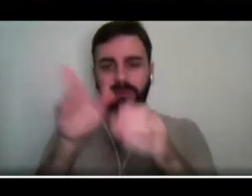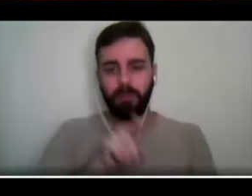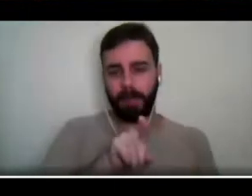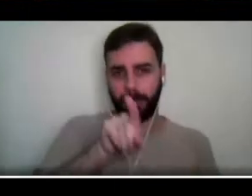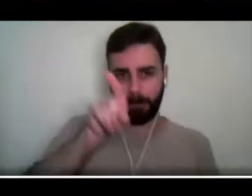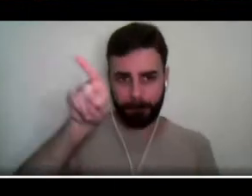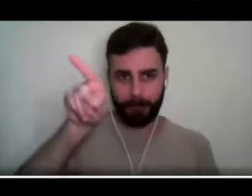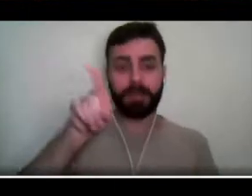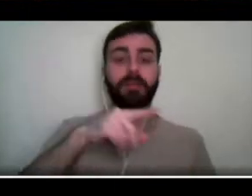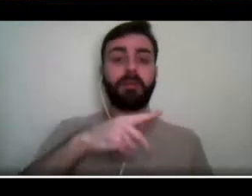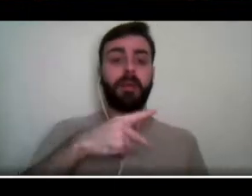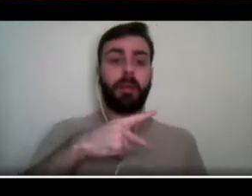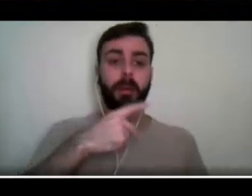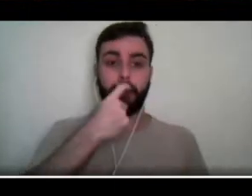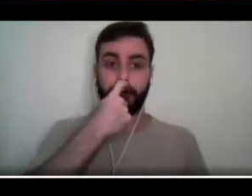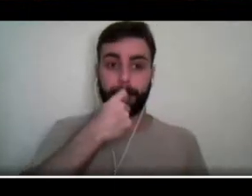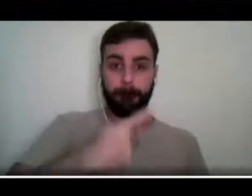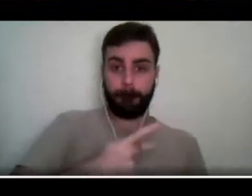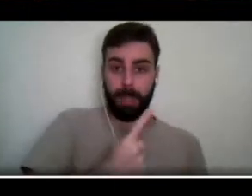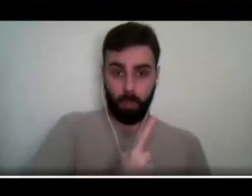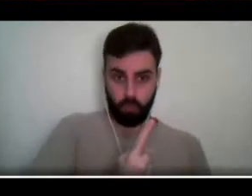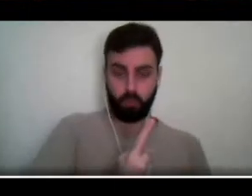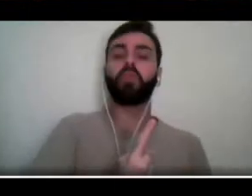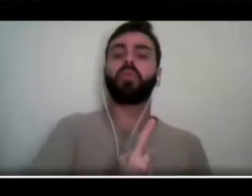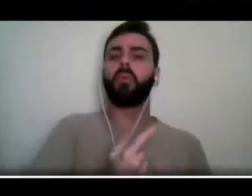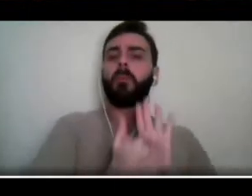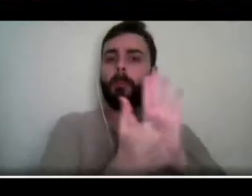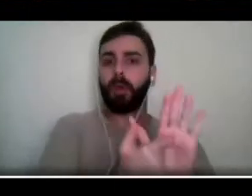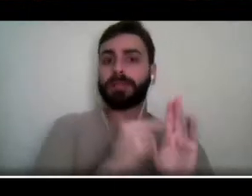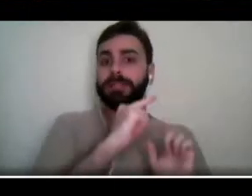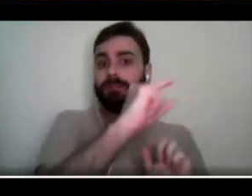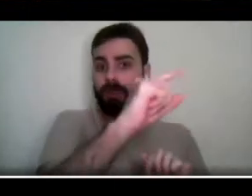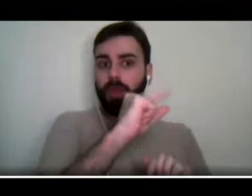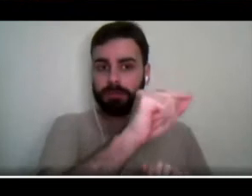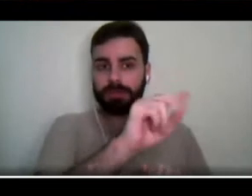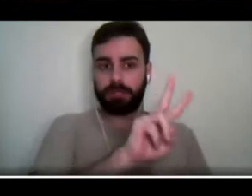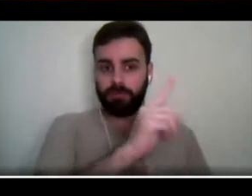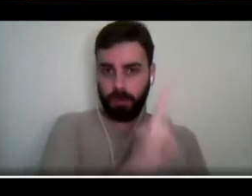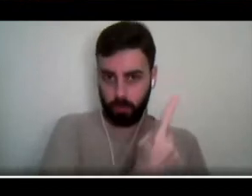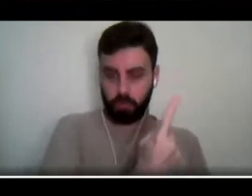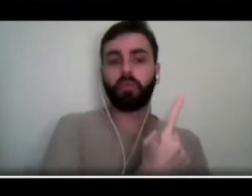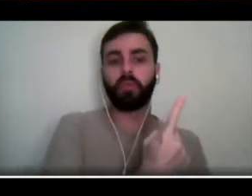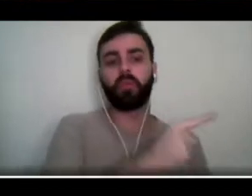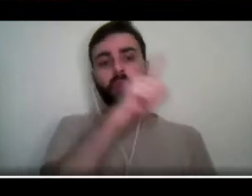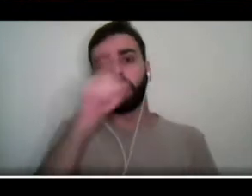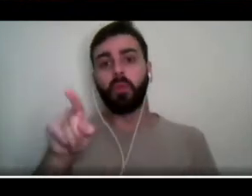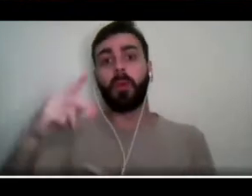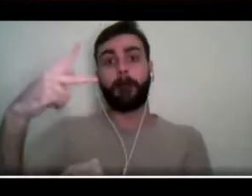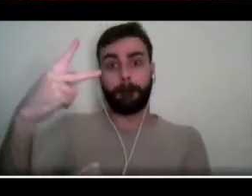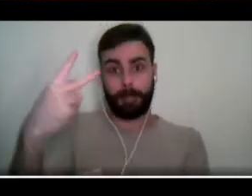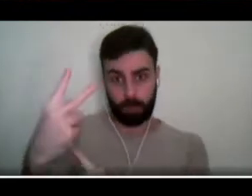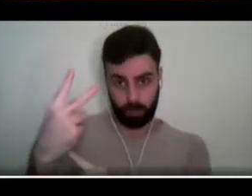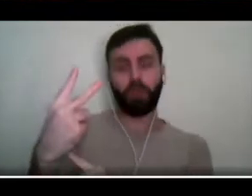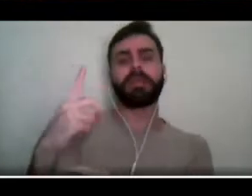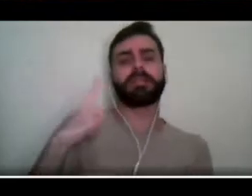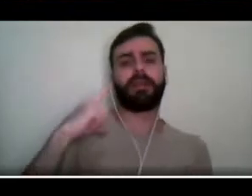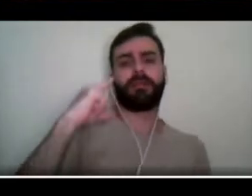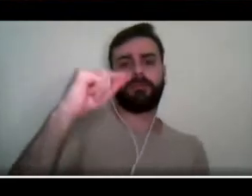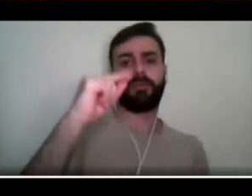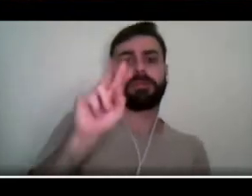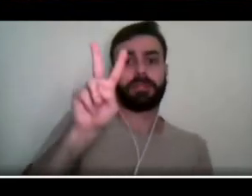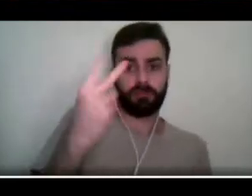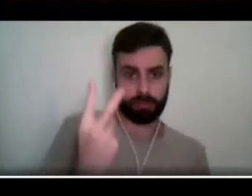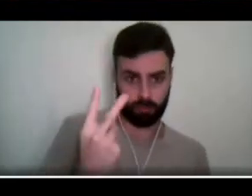na posição P1, ele mostra o vetor velocidade V1, e na posição P2, o vetor velocidade V2.